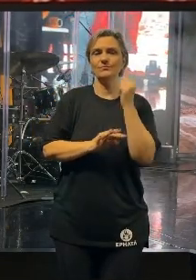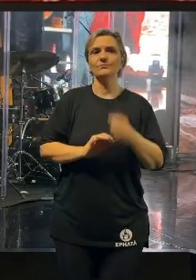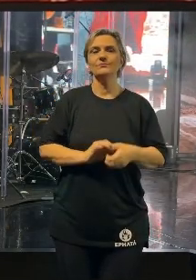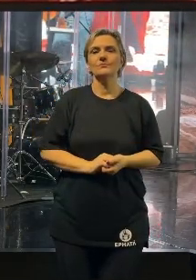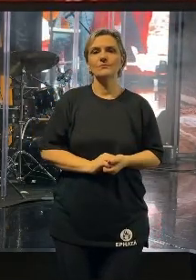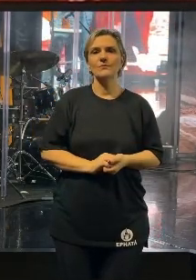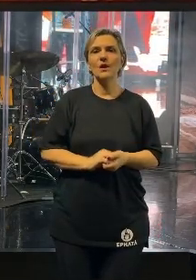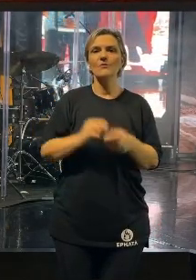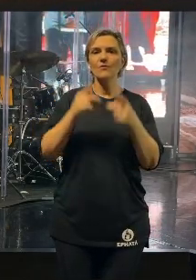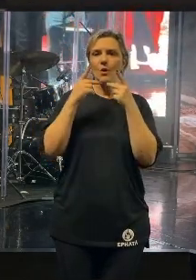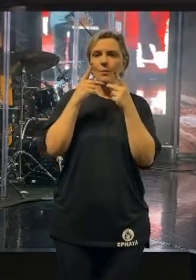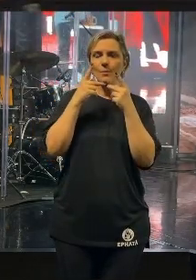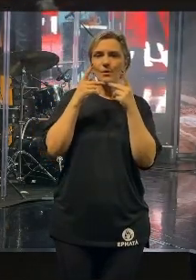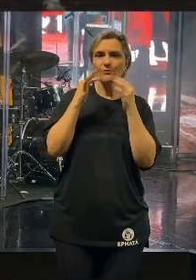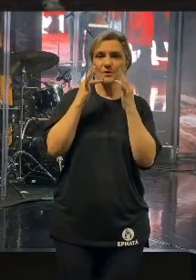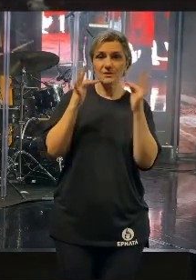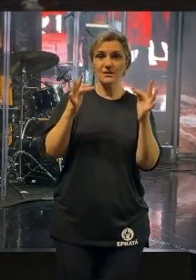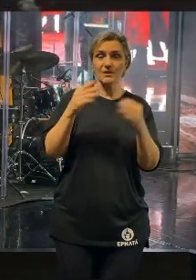Me deixa profetizar sobre você.